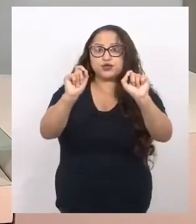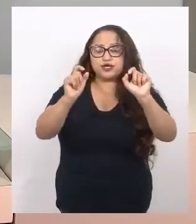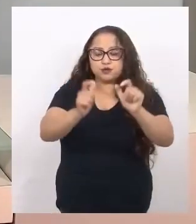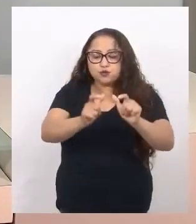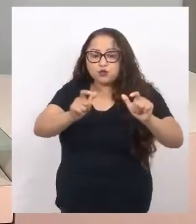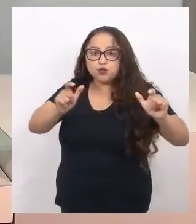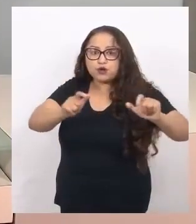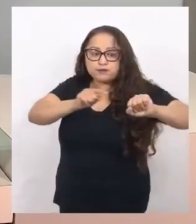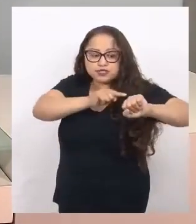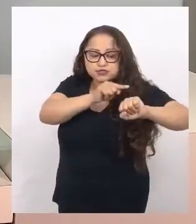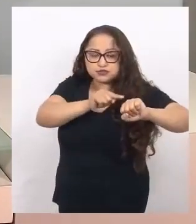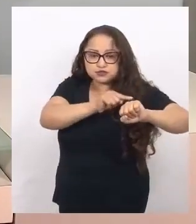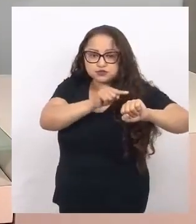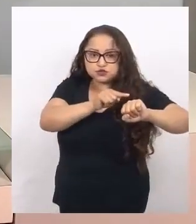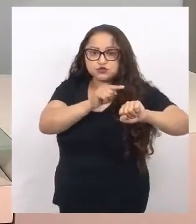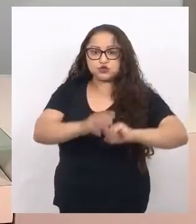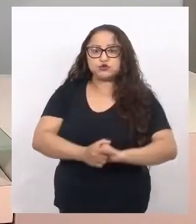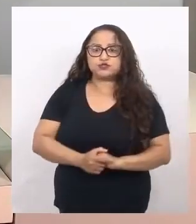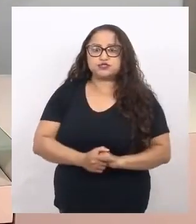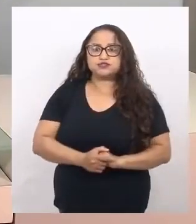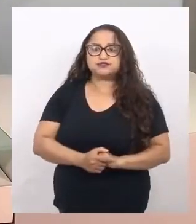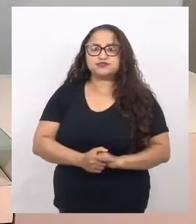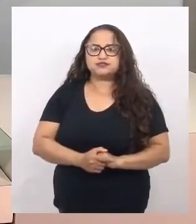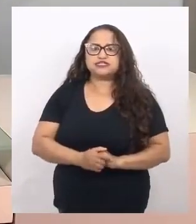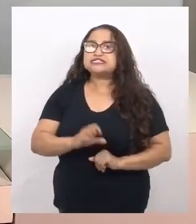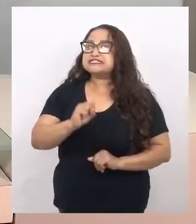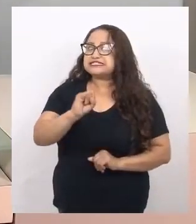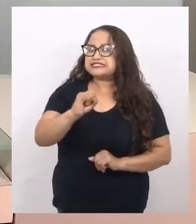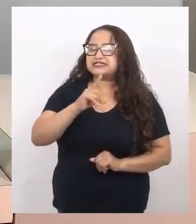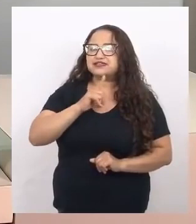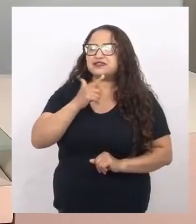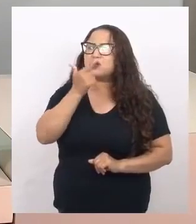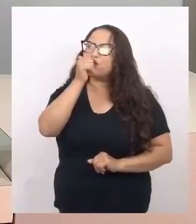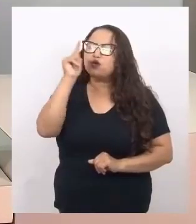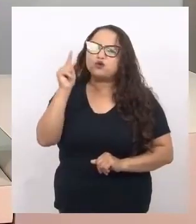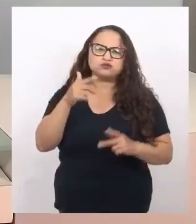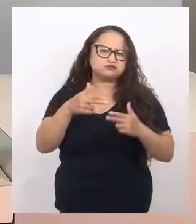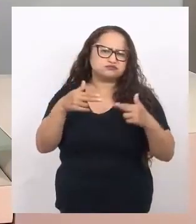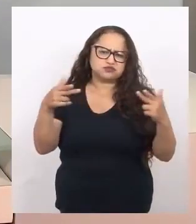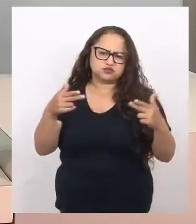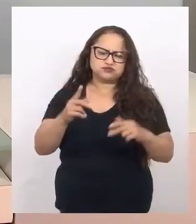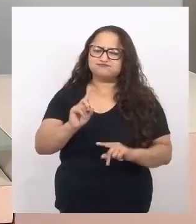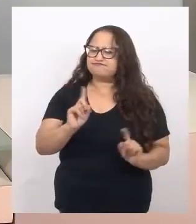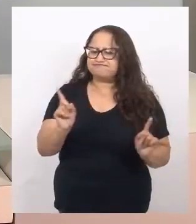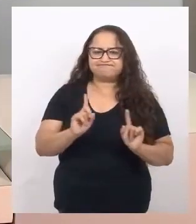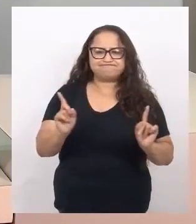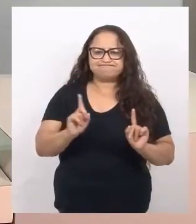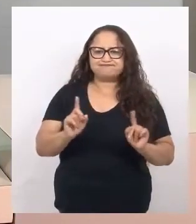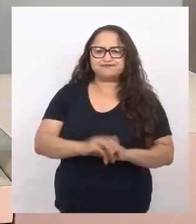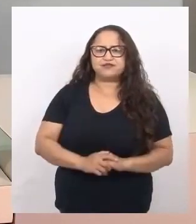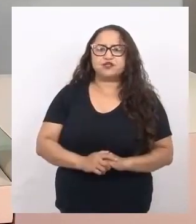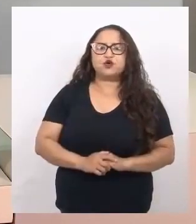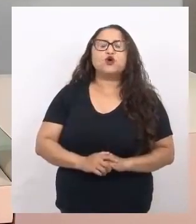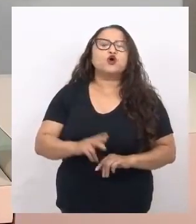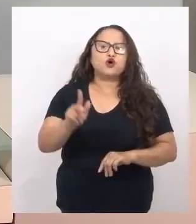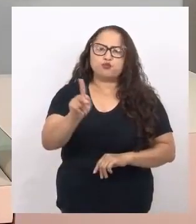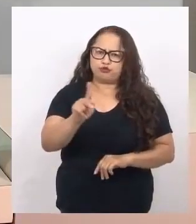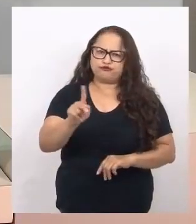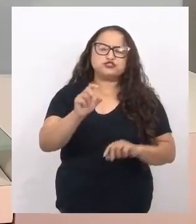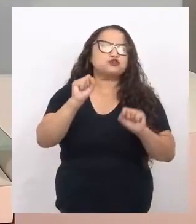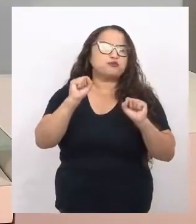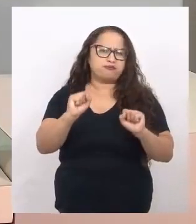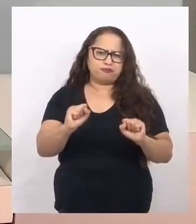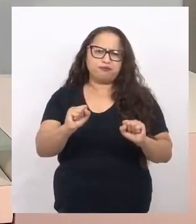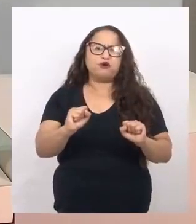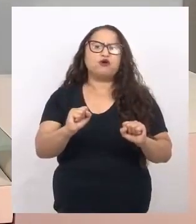expansão, e se há um limite para outras coisas. Não, o professor pode pegar itinerário formativo, pode pegar as